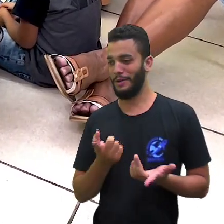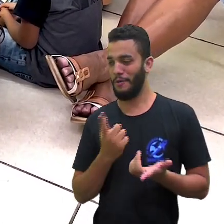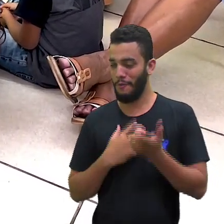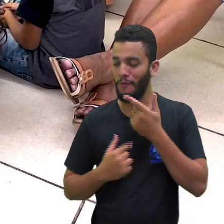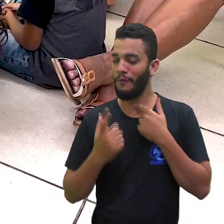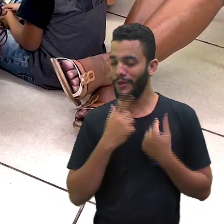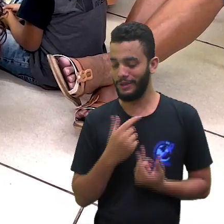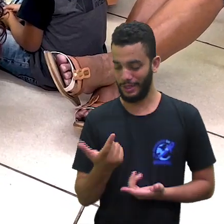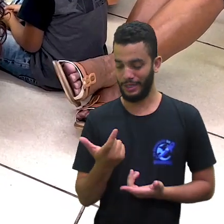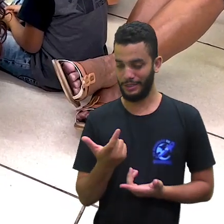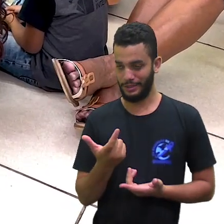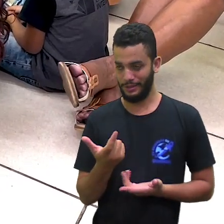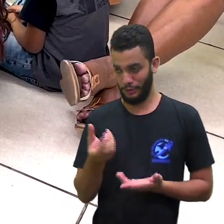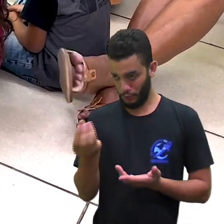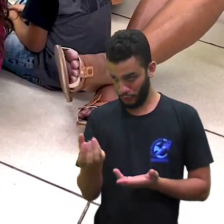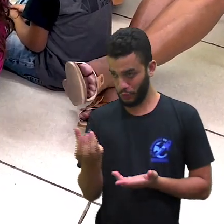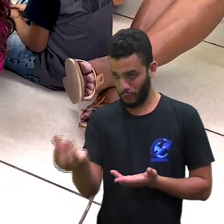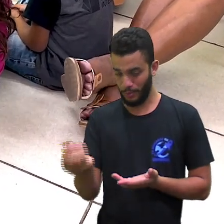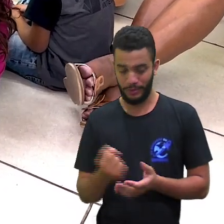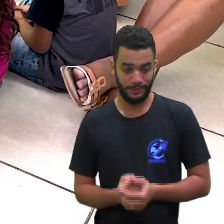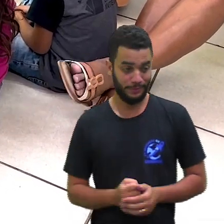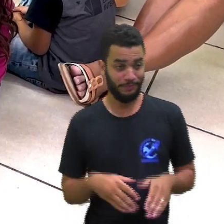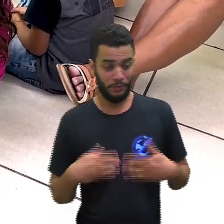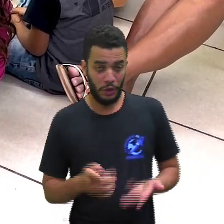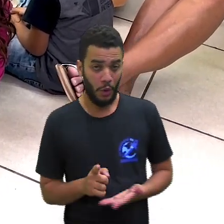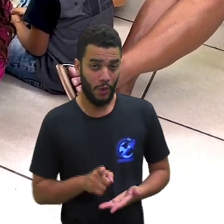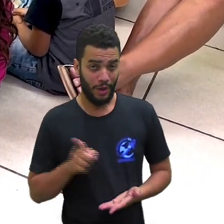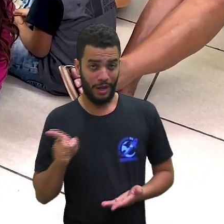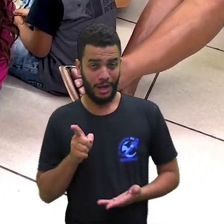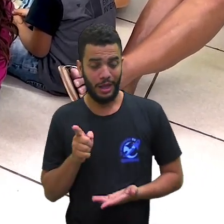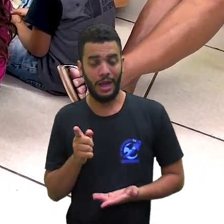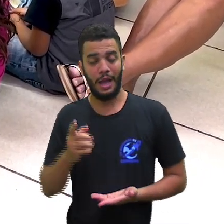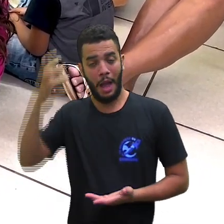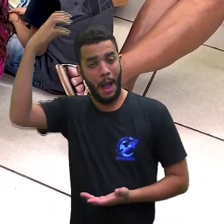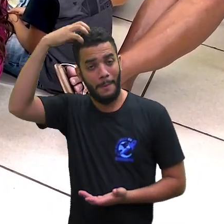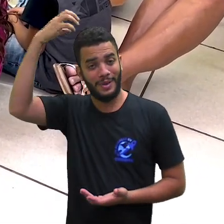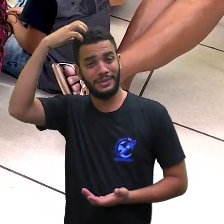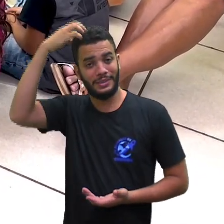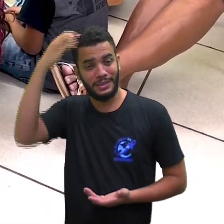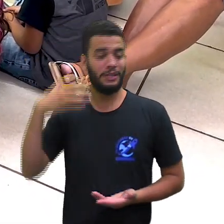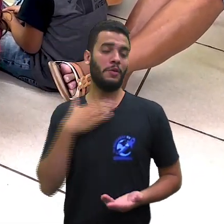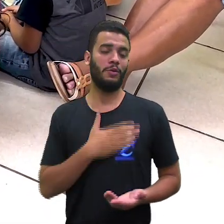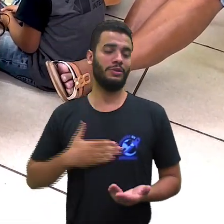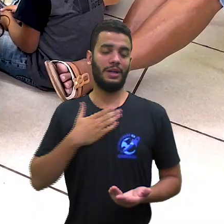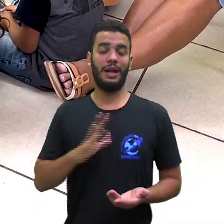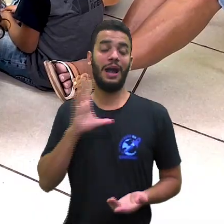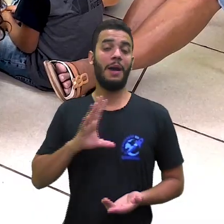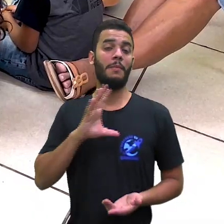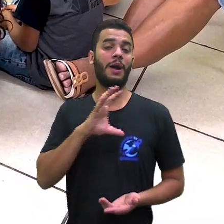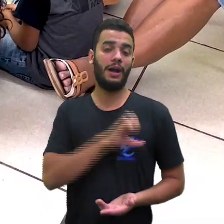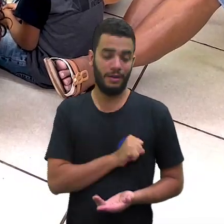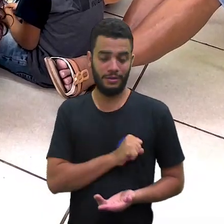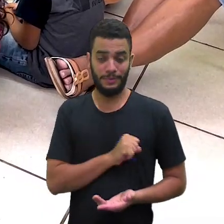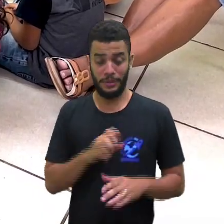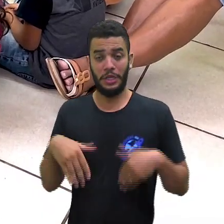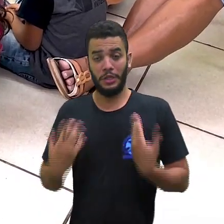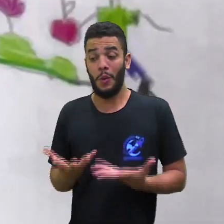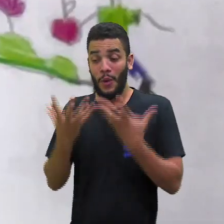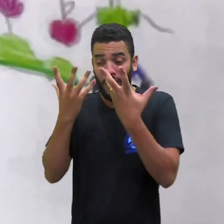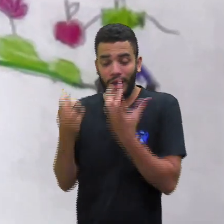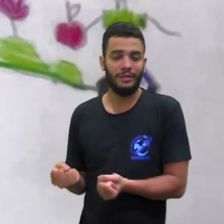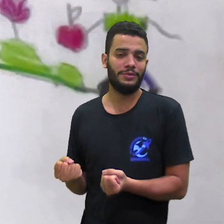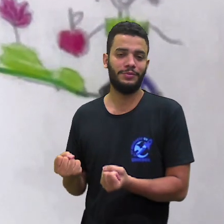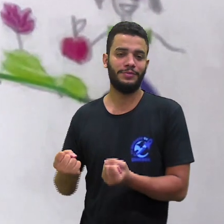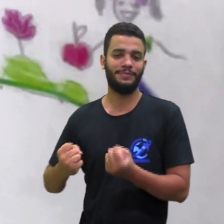Bela, que gostava muito de maçã, aceitou. Eu quero sim, eu amo maçã.